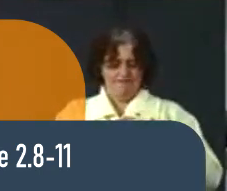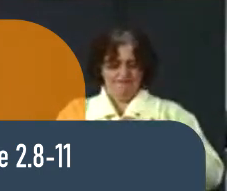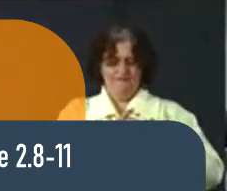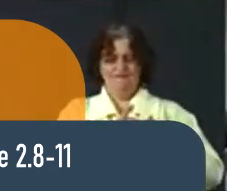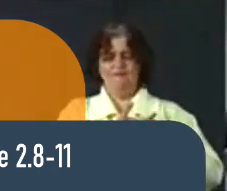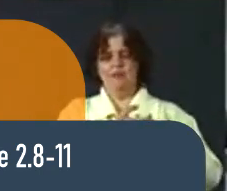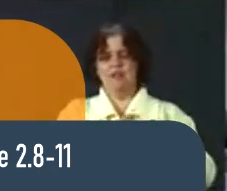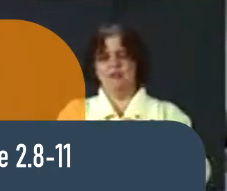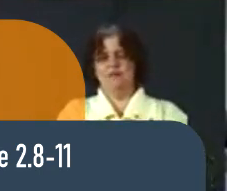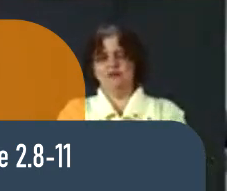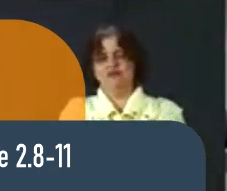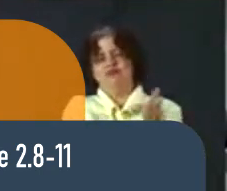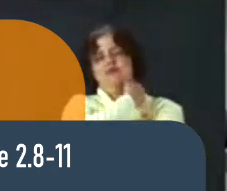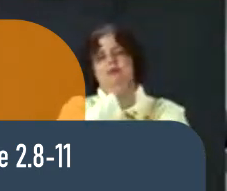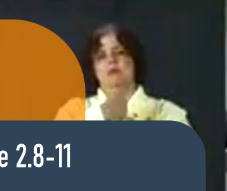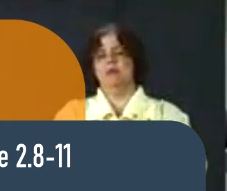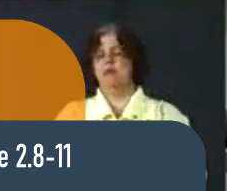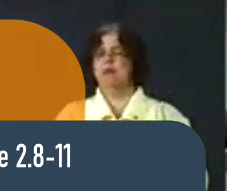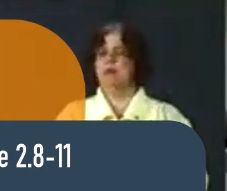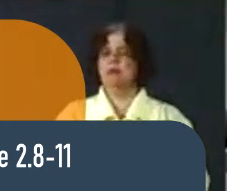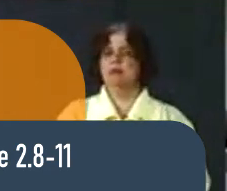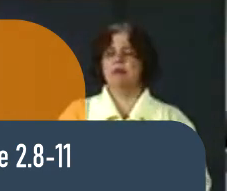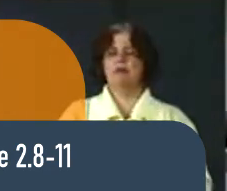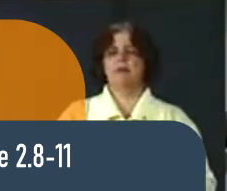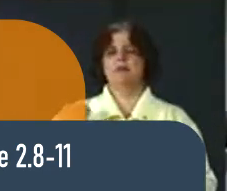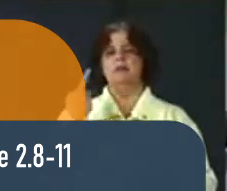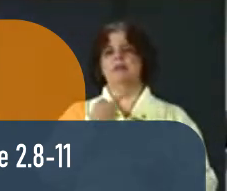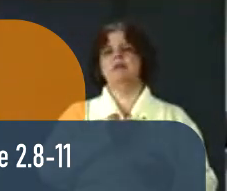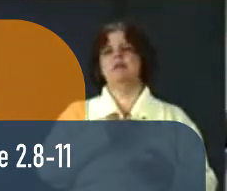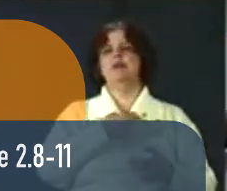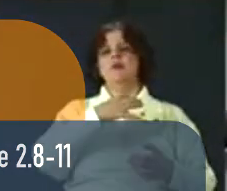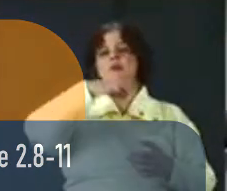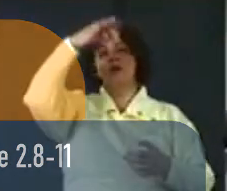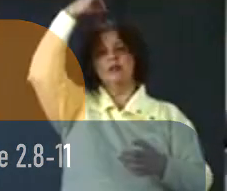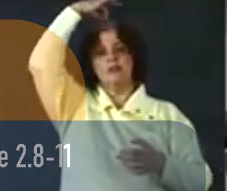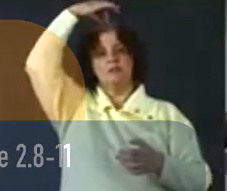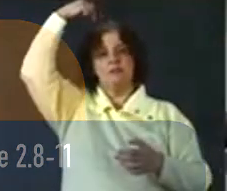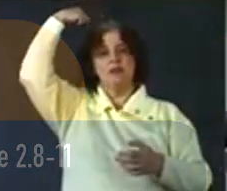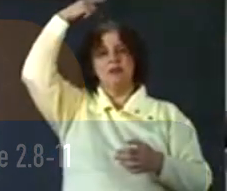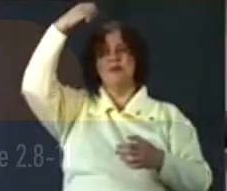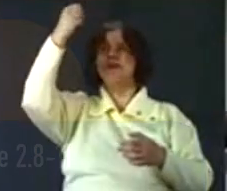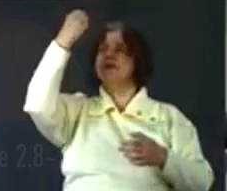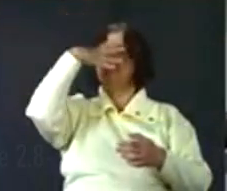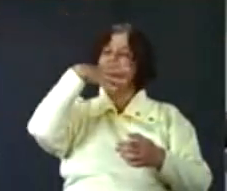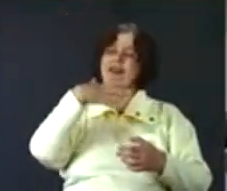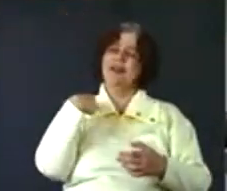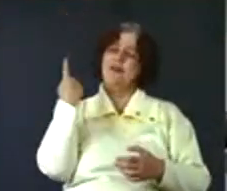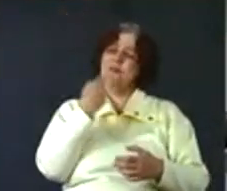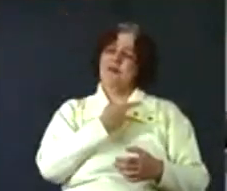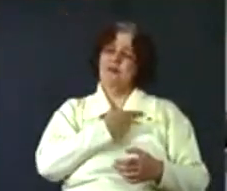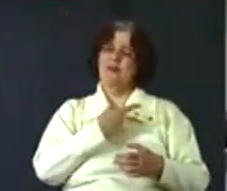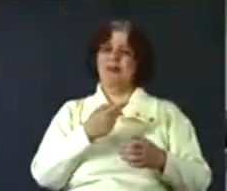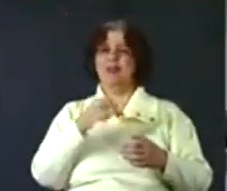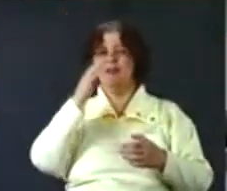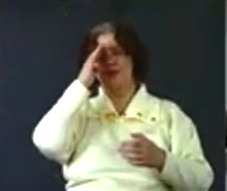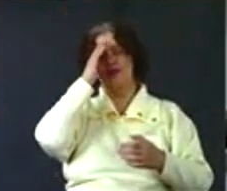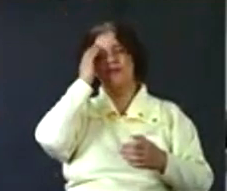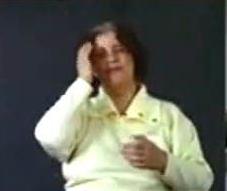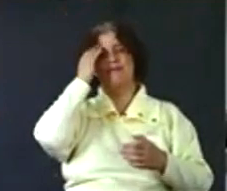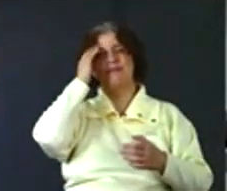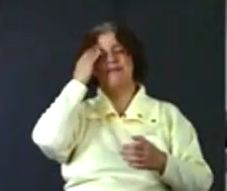é o Espírito Santo que nos conduz à verdade de Jesus, que nos ilumina o coração para entendermos o ensinamento do